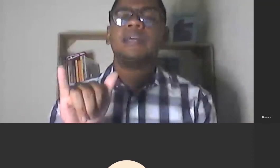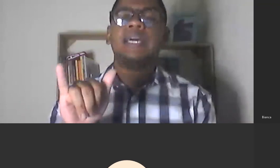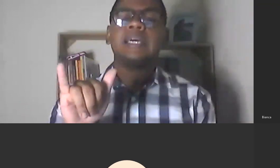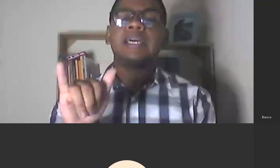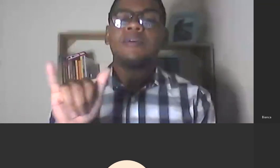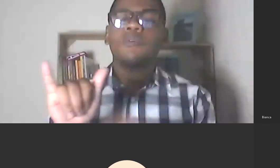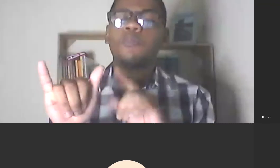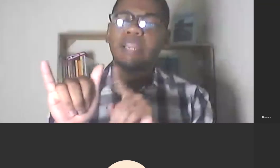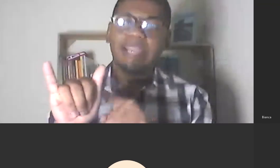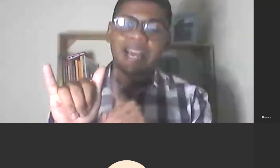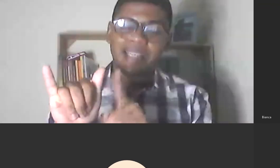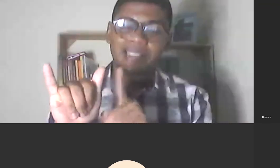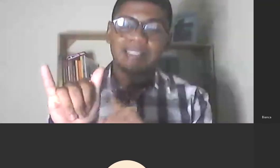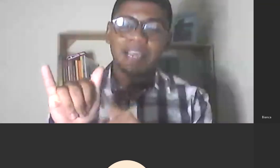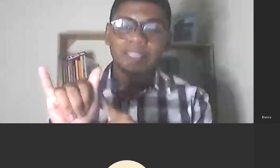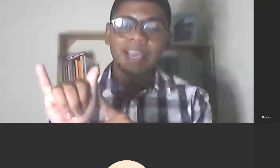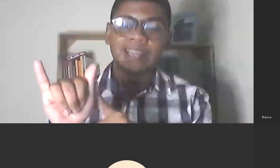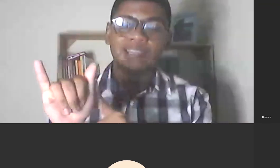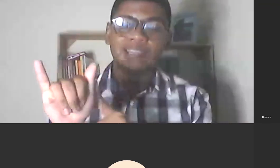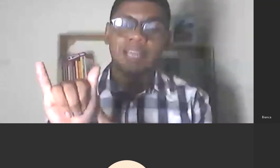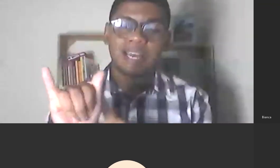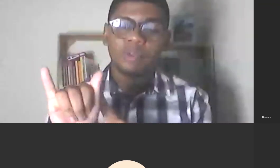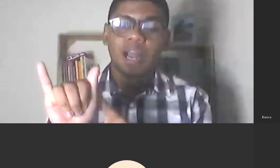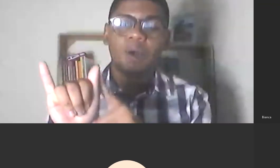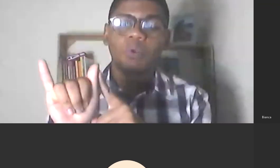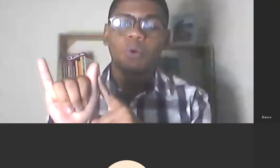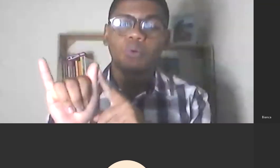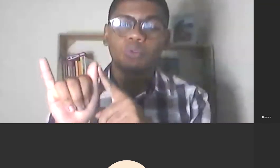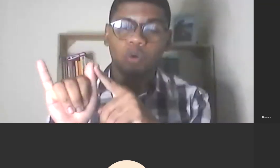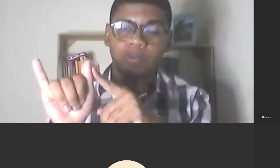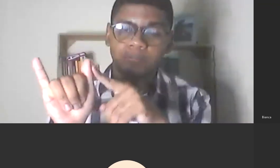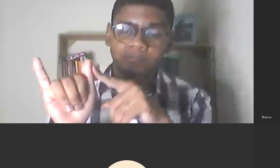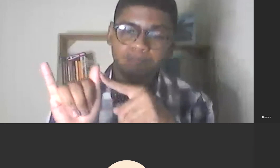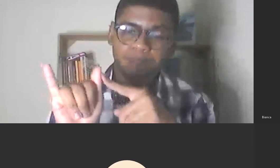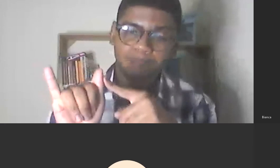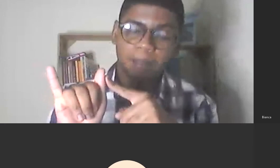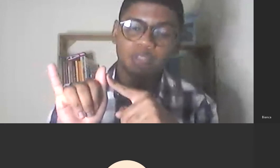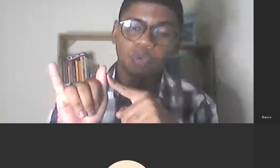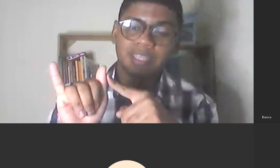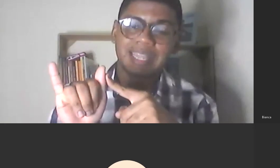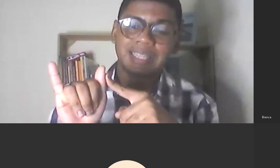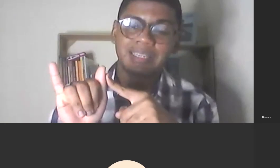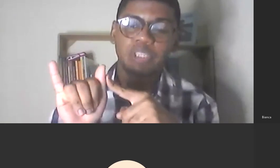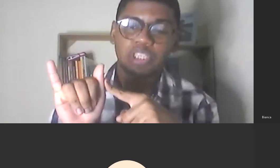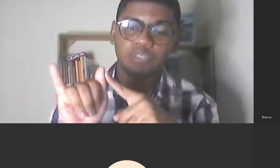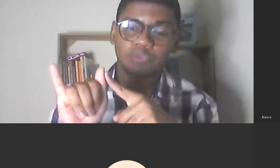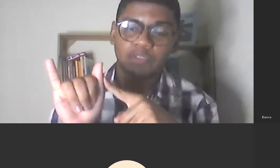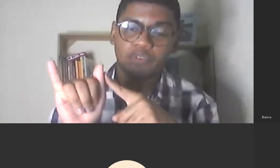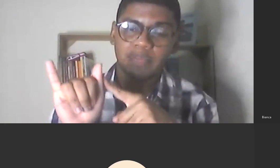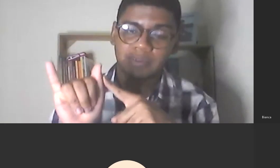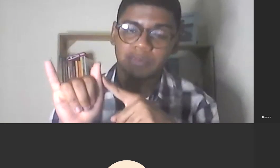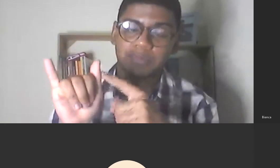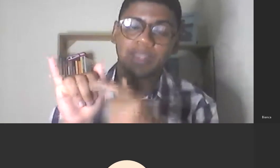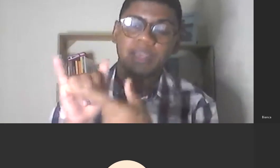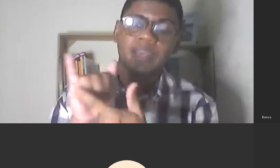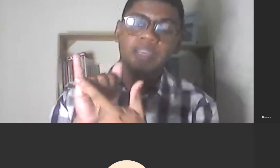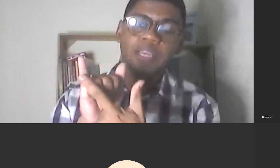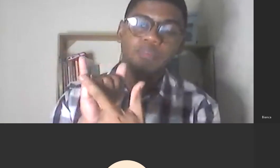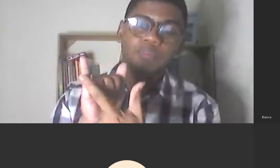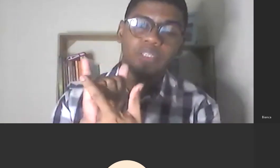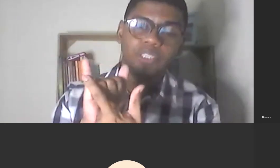tá? O polegar sempre está relacionado ao locutor, a pessoa que está transmitindo a